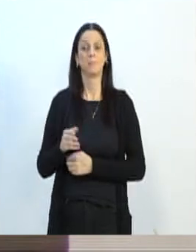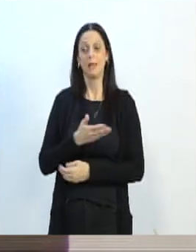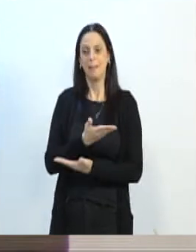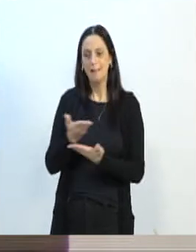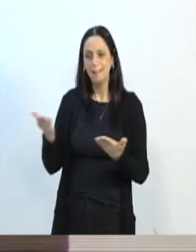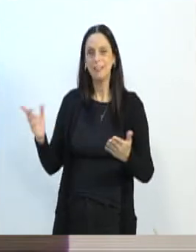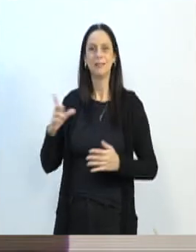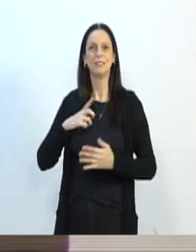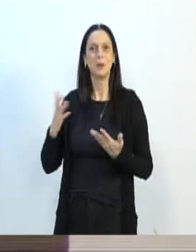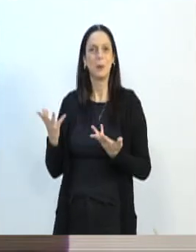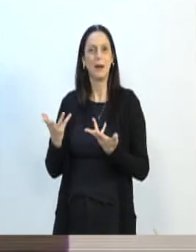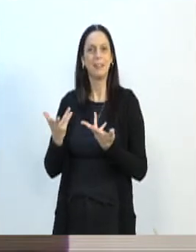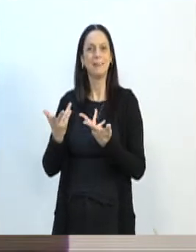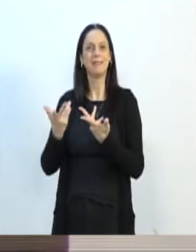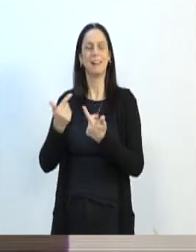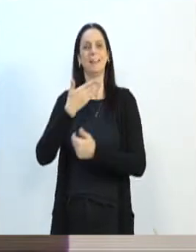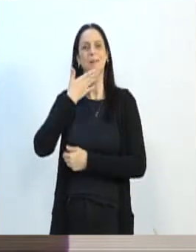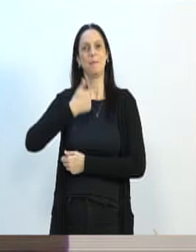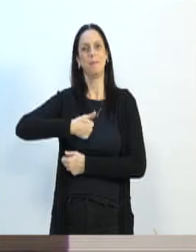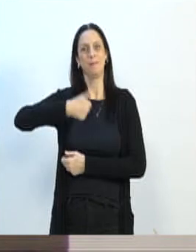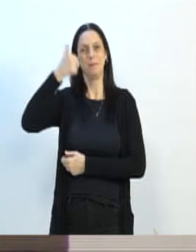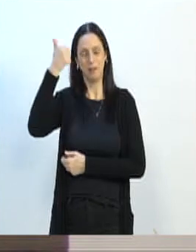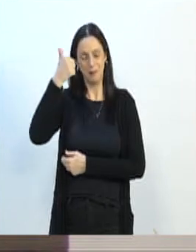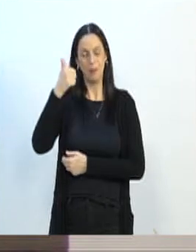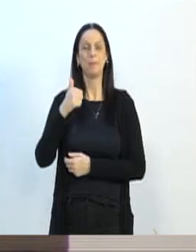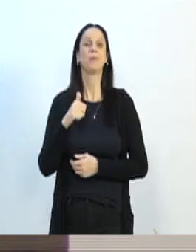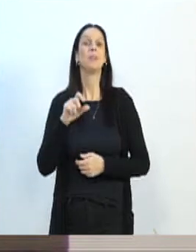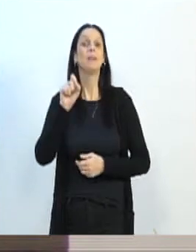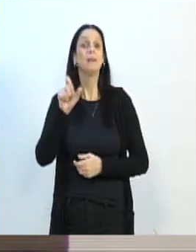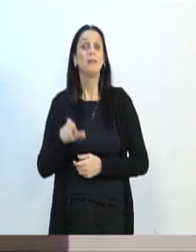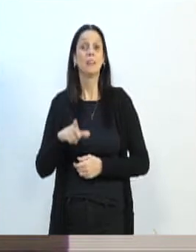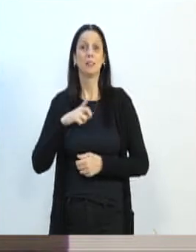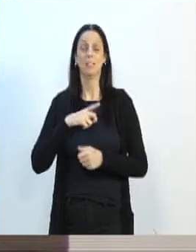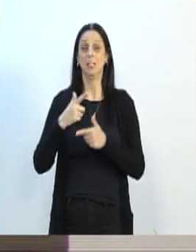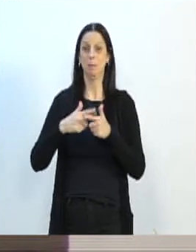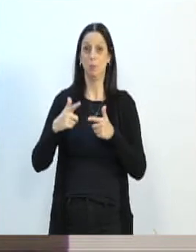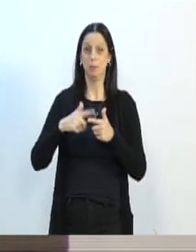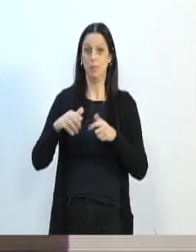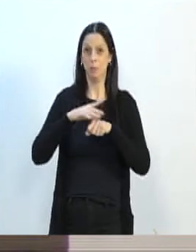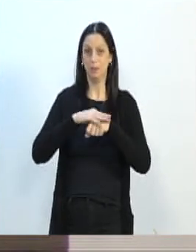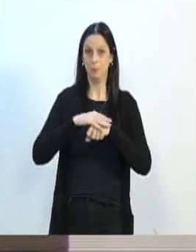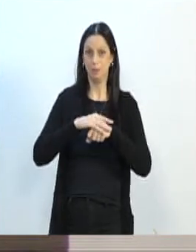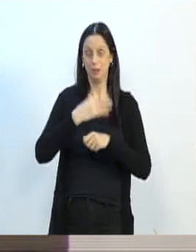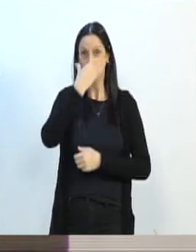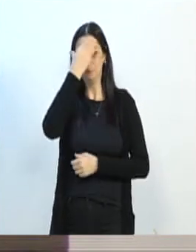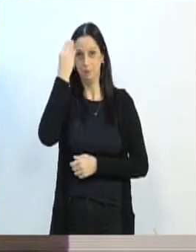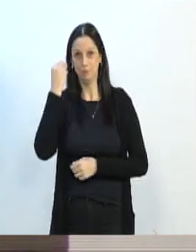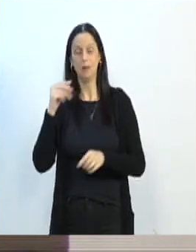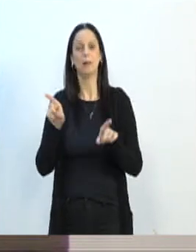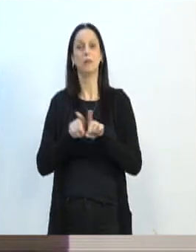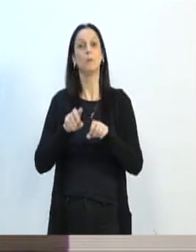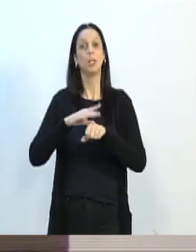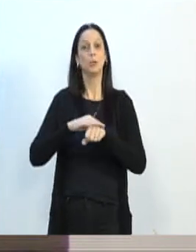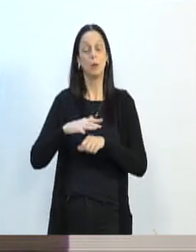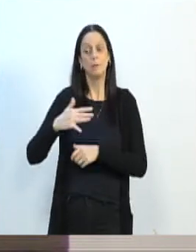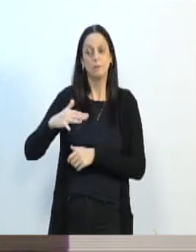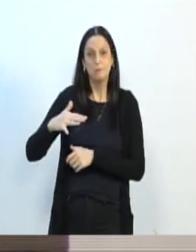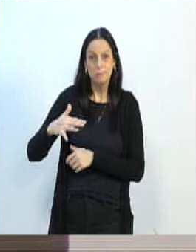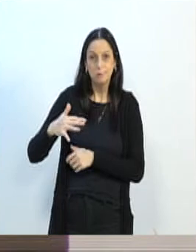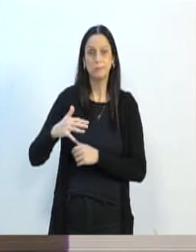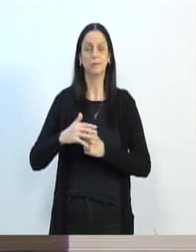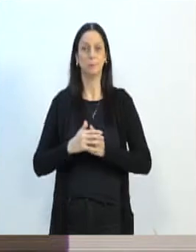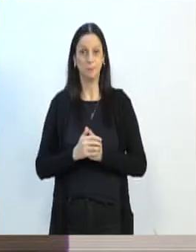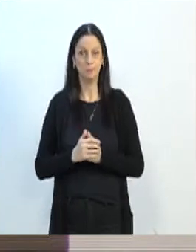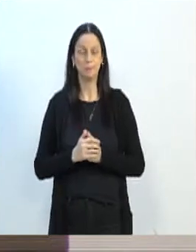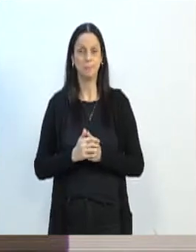de vida dos portadores de doenças degenerativas, como Alzheimer e Parkinson, por meio da vivência musical. Para melhor compreensão, em